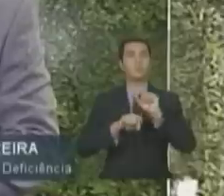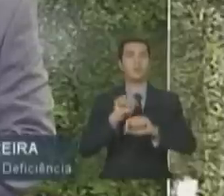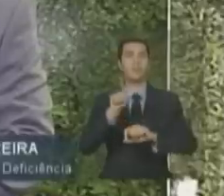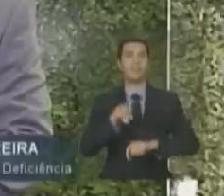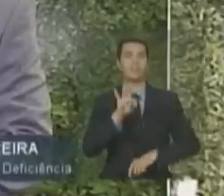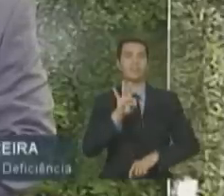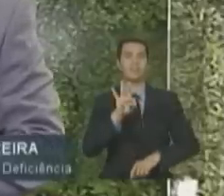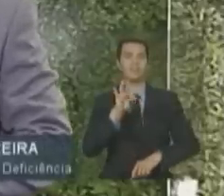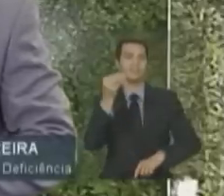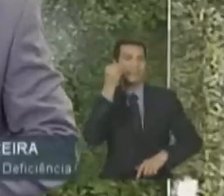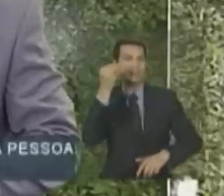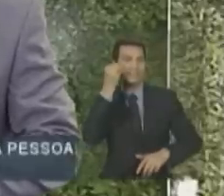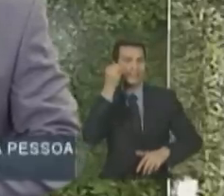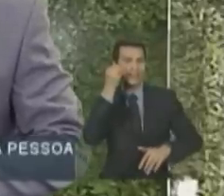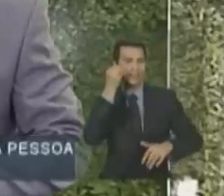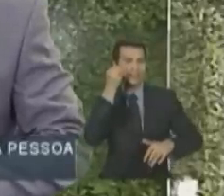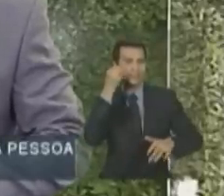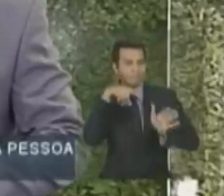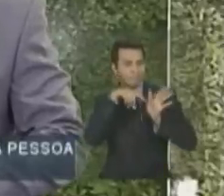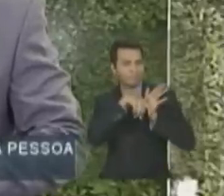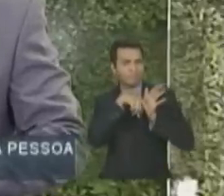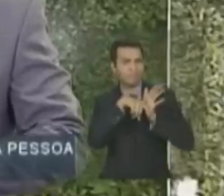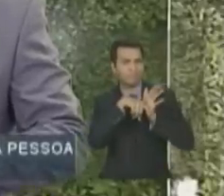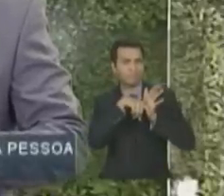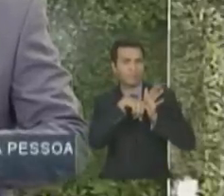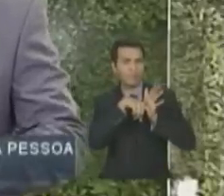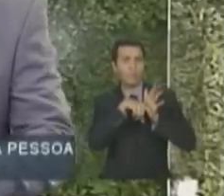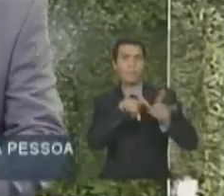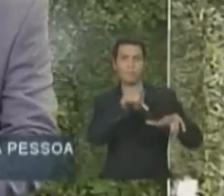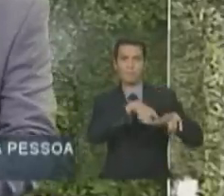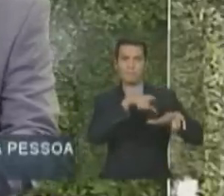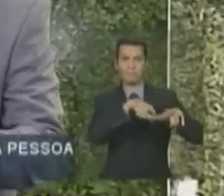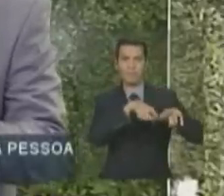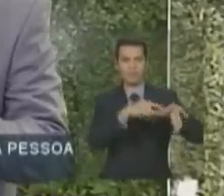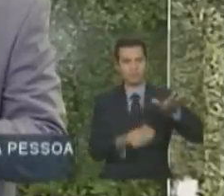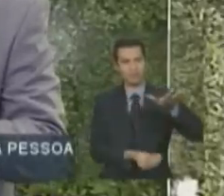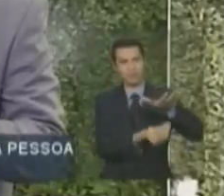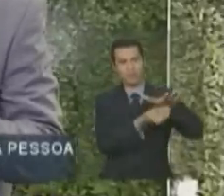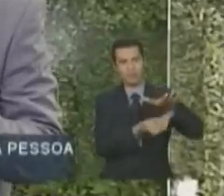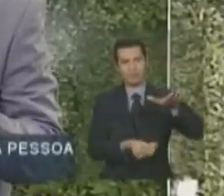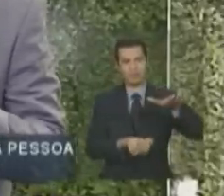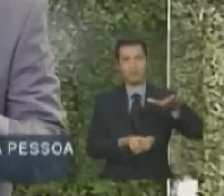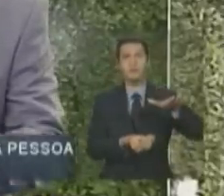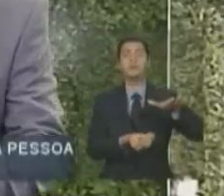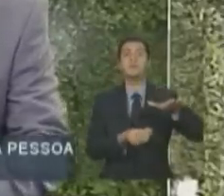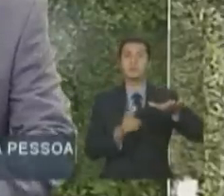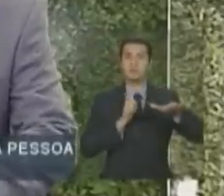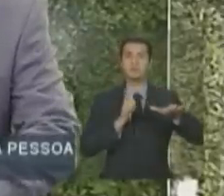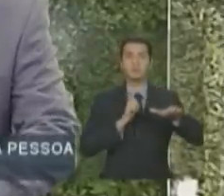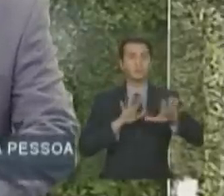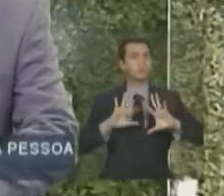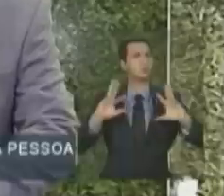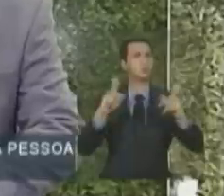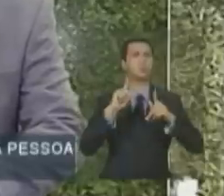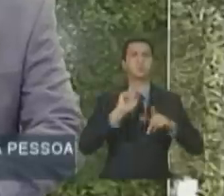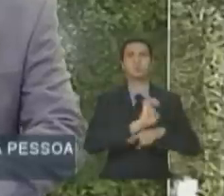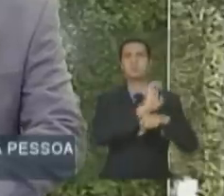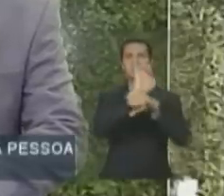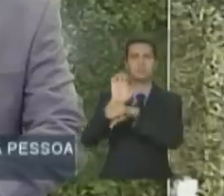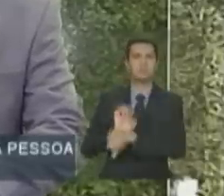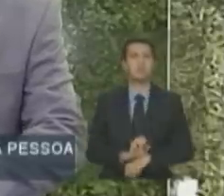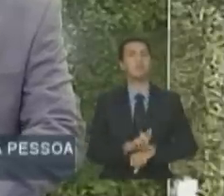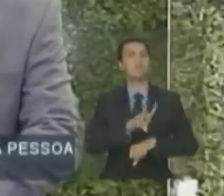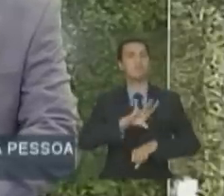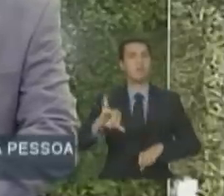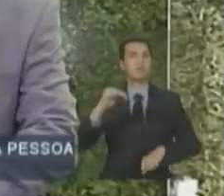forma completa em todos os estados. Todos os estados nós teremos agora o teste do pezinho com